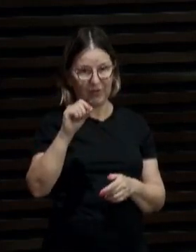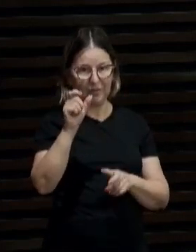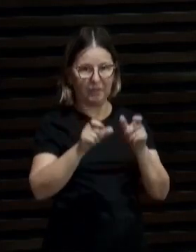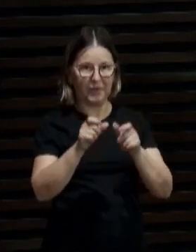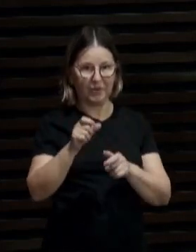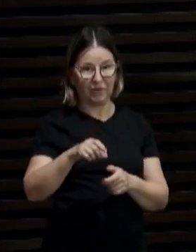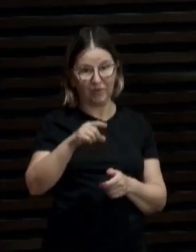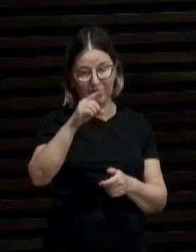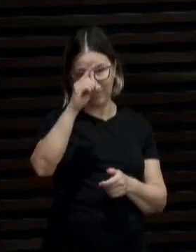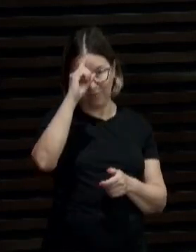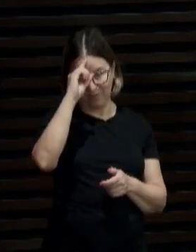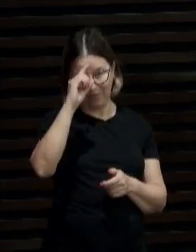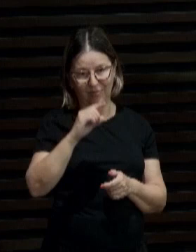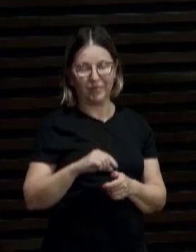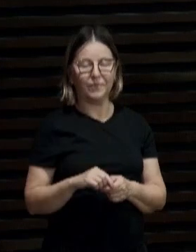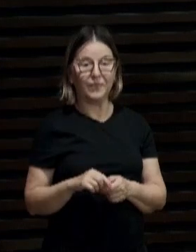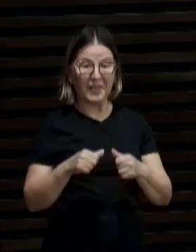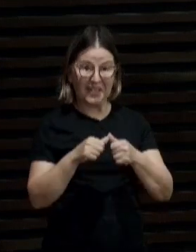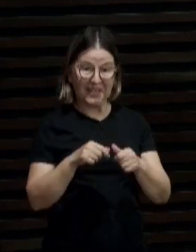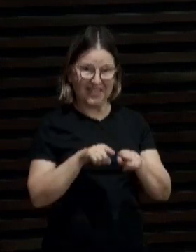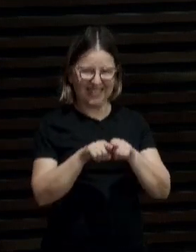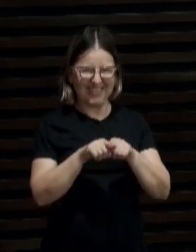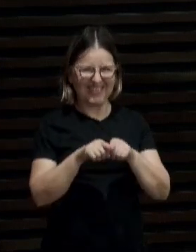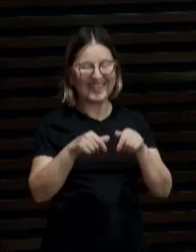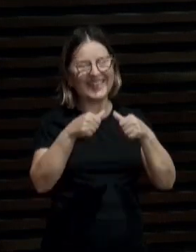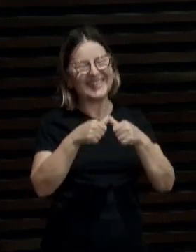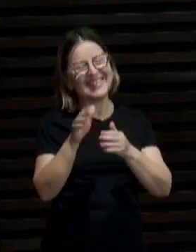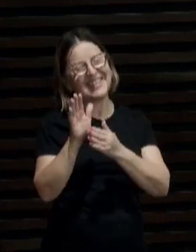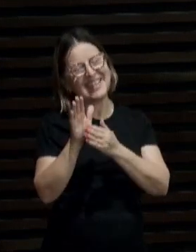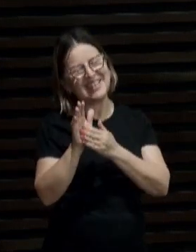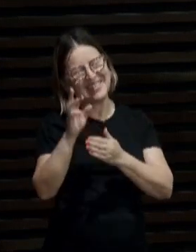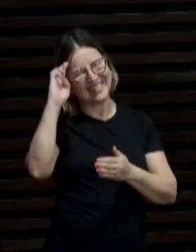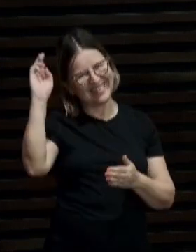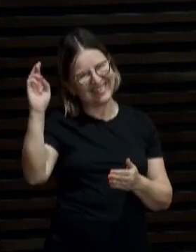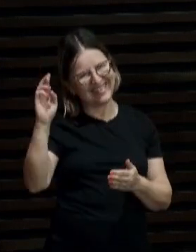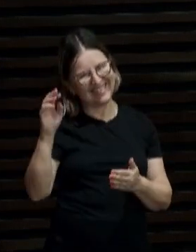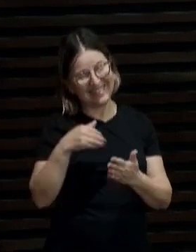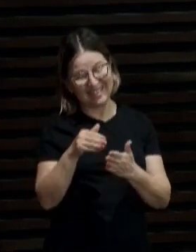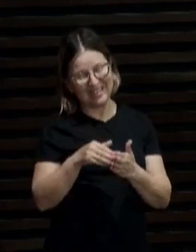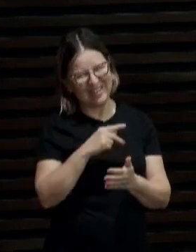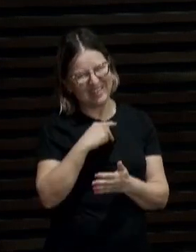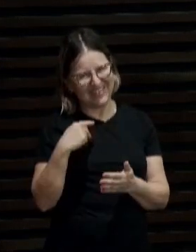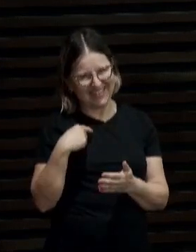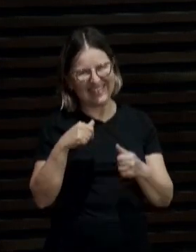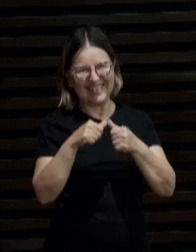eles estavam nas mãos. Pastor Maurício, pastor Érico, pastor Glênio, vocês estão nas mãos do Senhor.